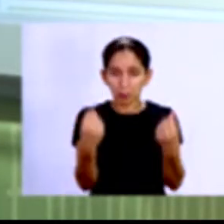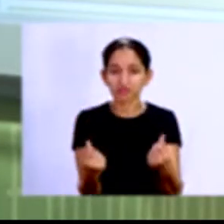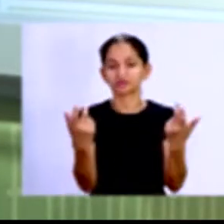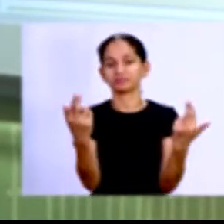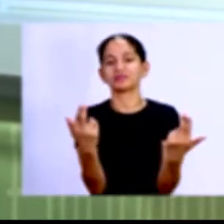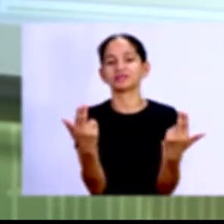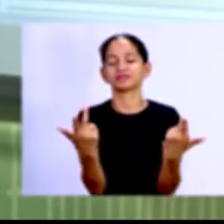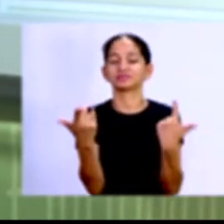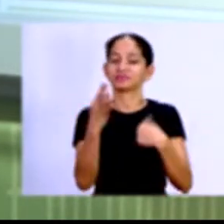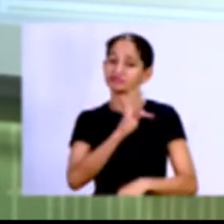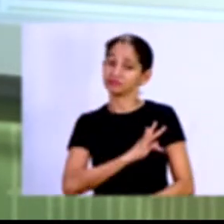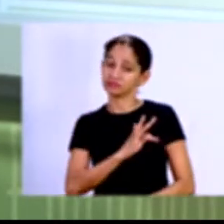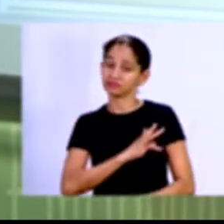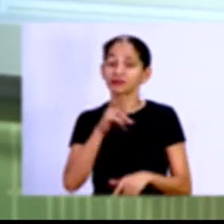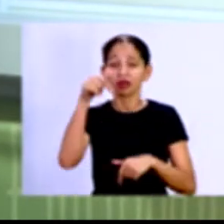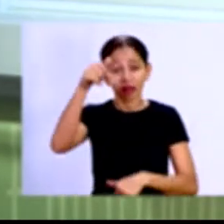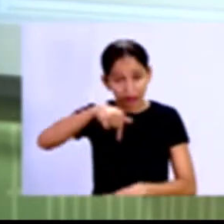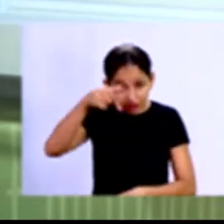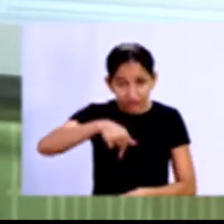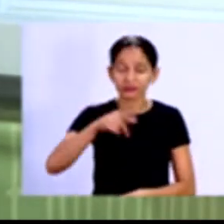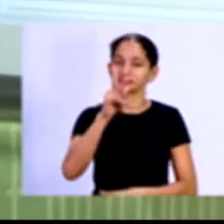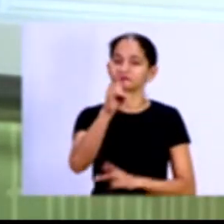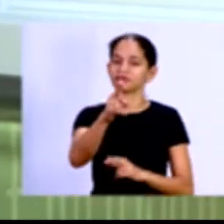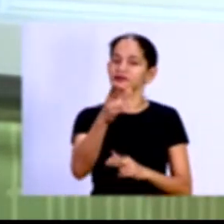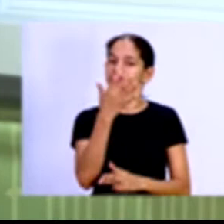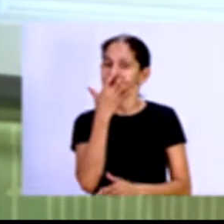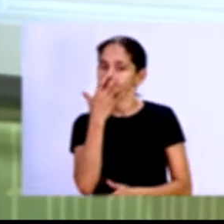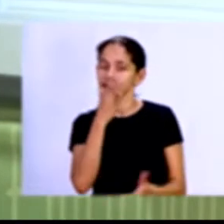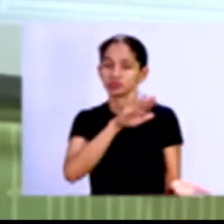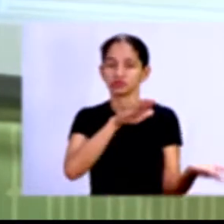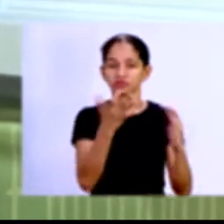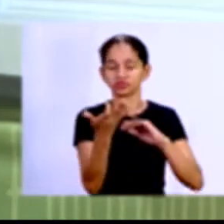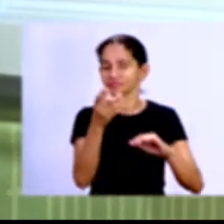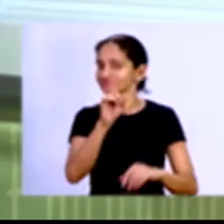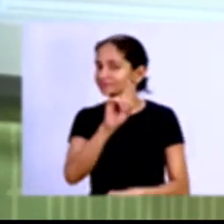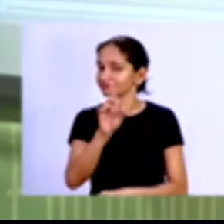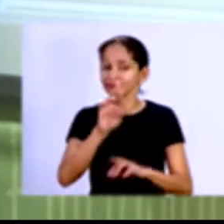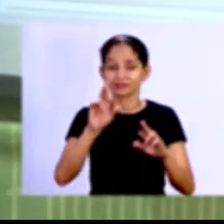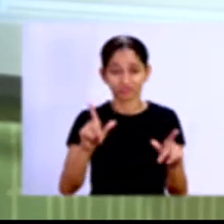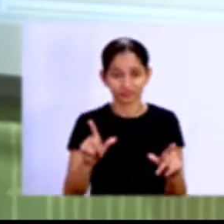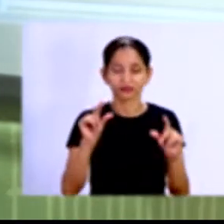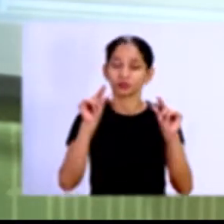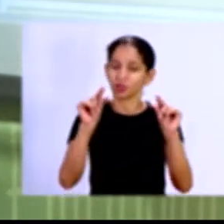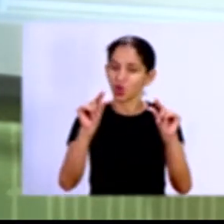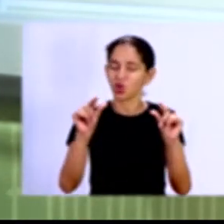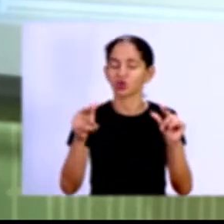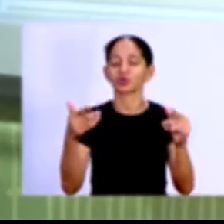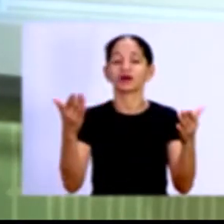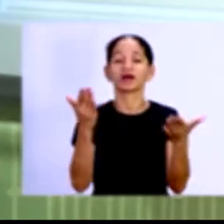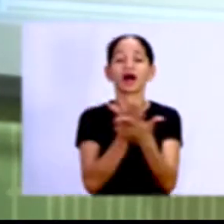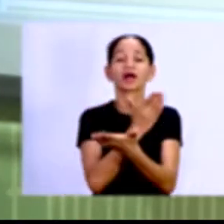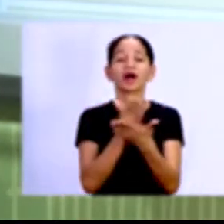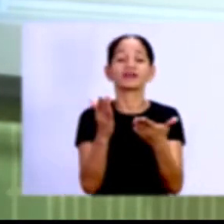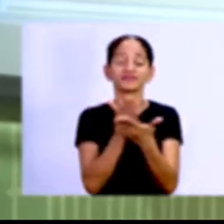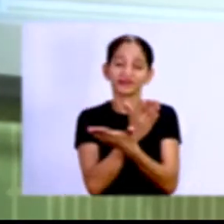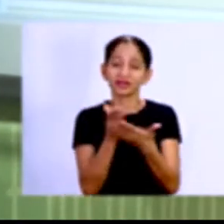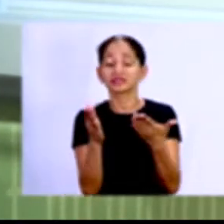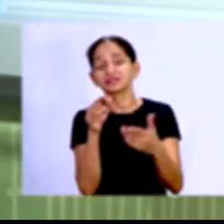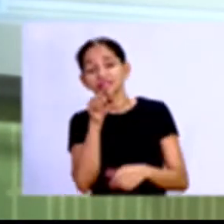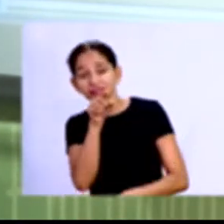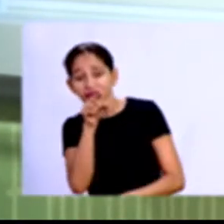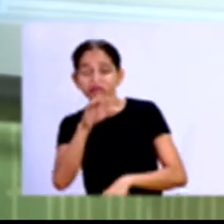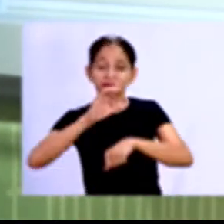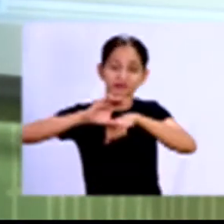curso técnico, por exemplo, como esse que você está cursando. Geralmente são cursos que